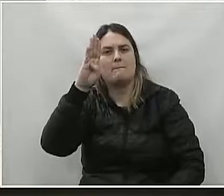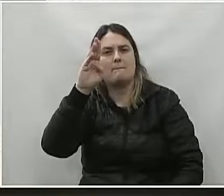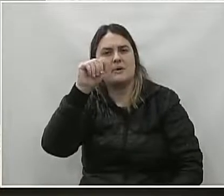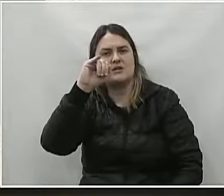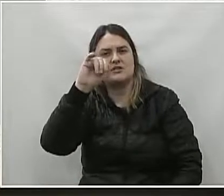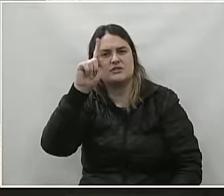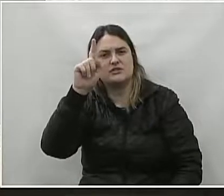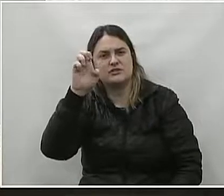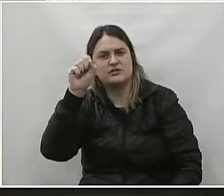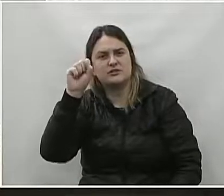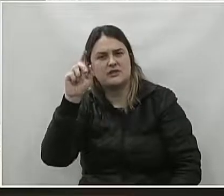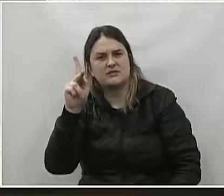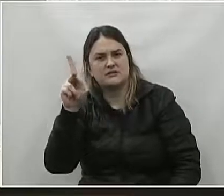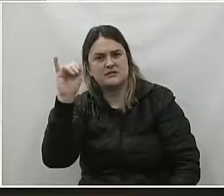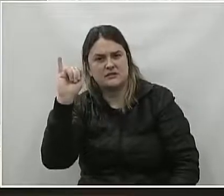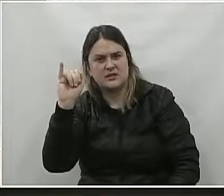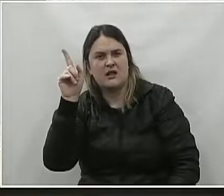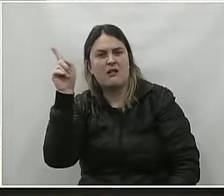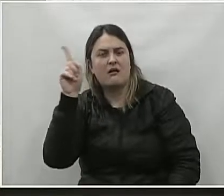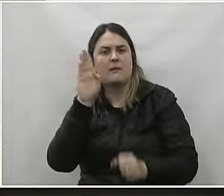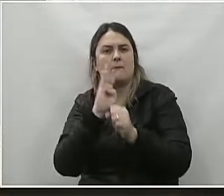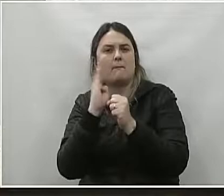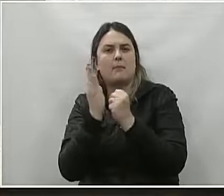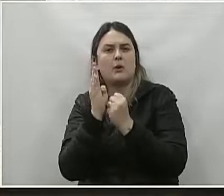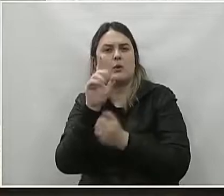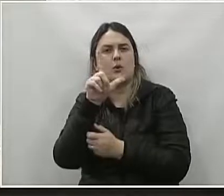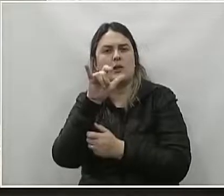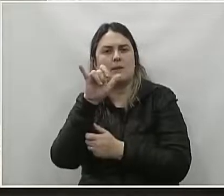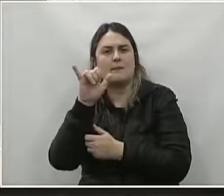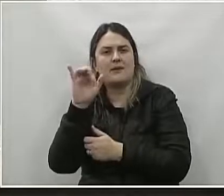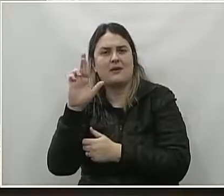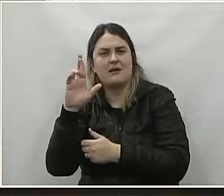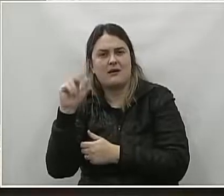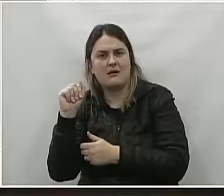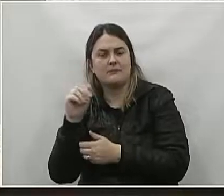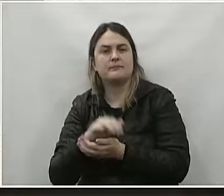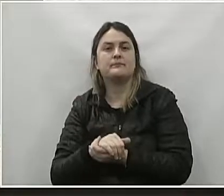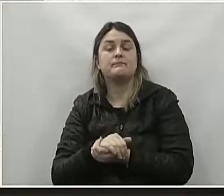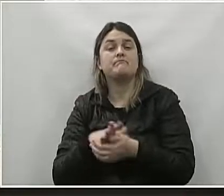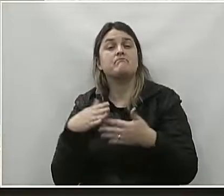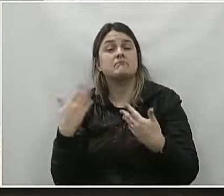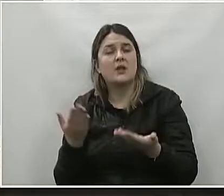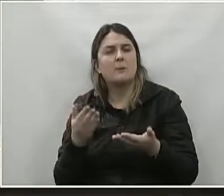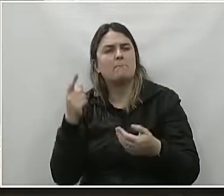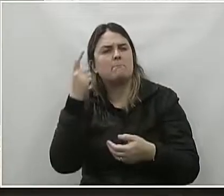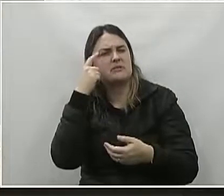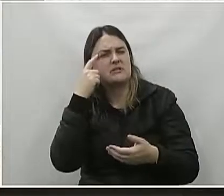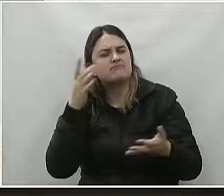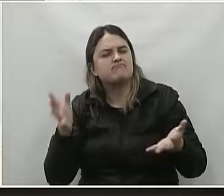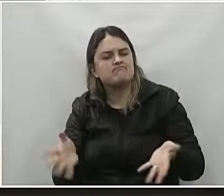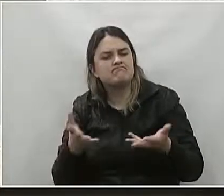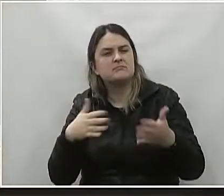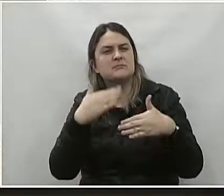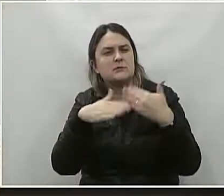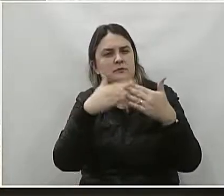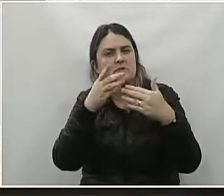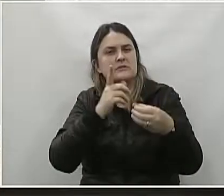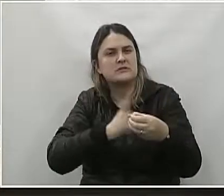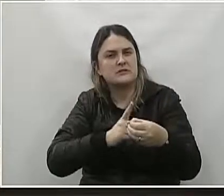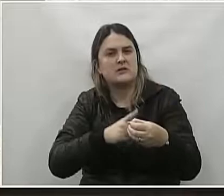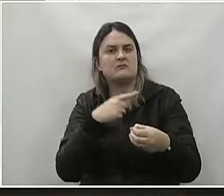bairro Limeira, nesta cidade. Justificativa. Na busca de promover o desenvolvimento urbano em